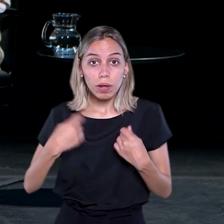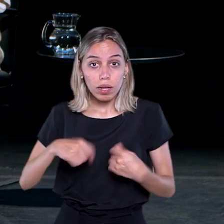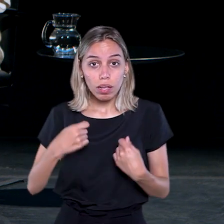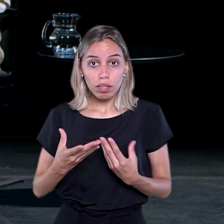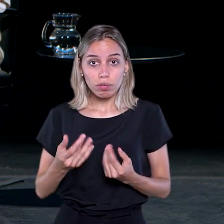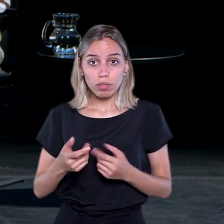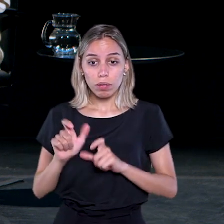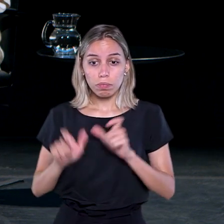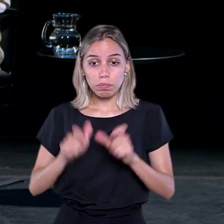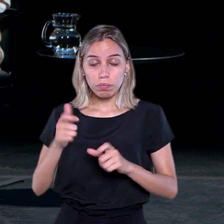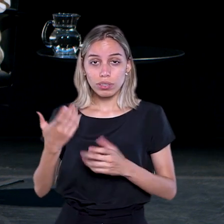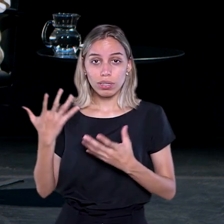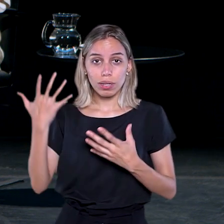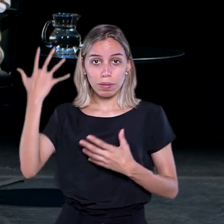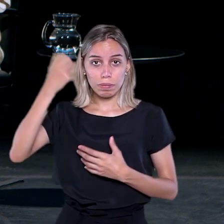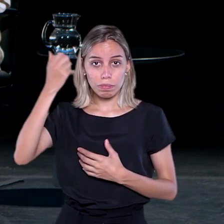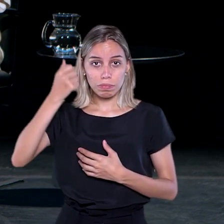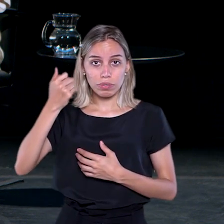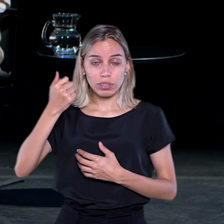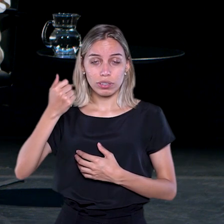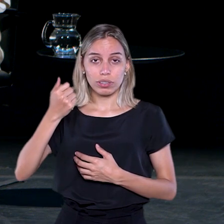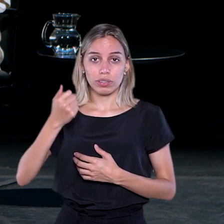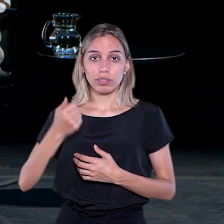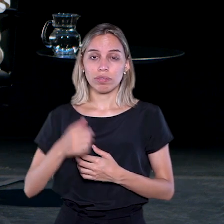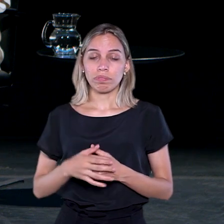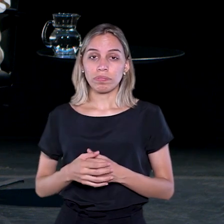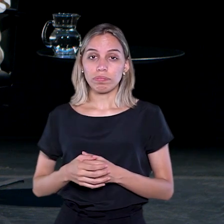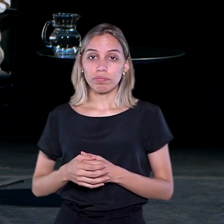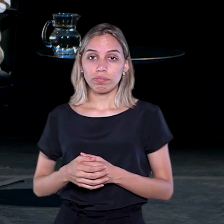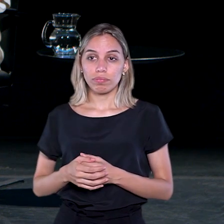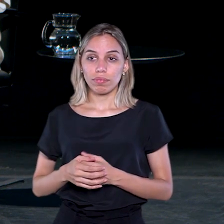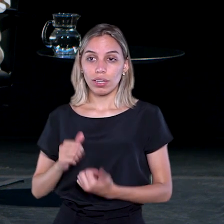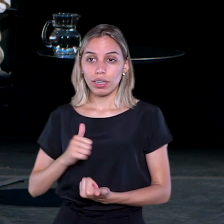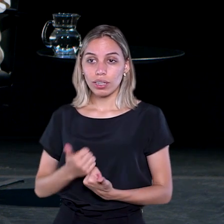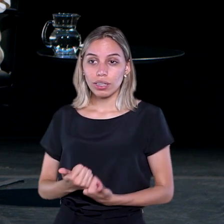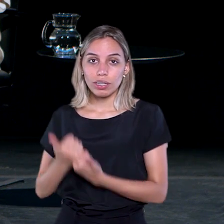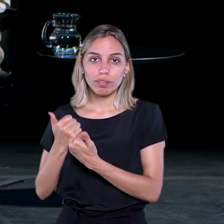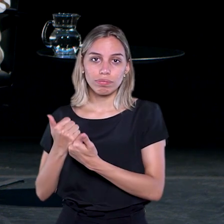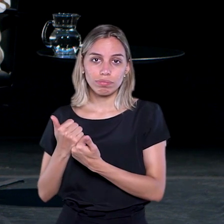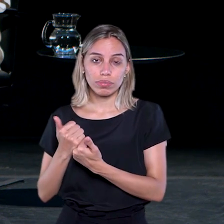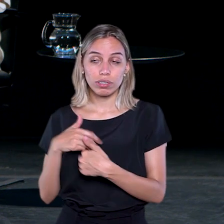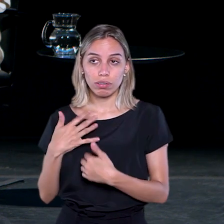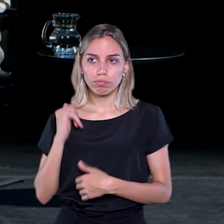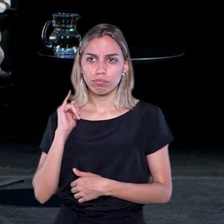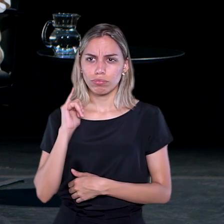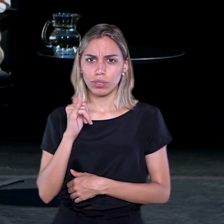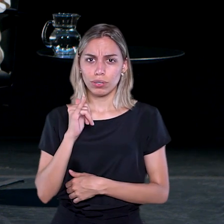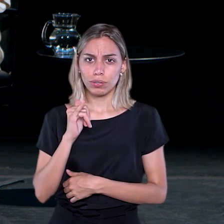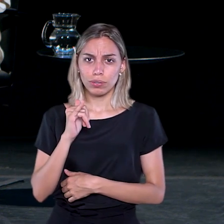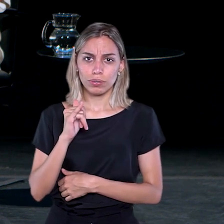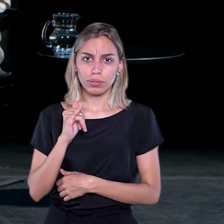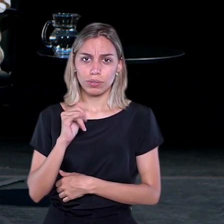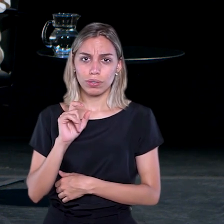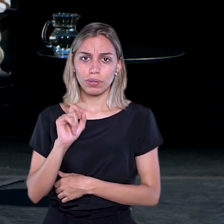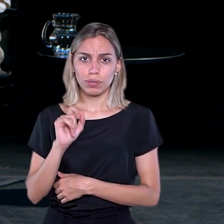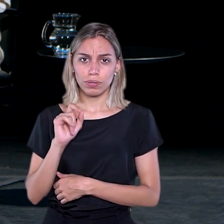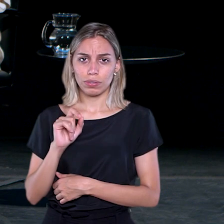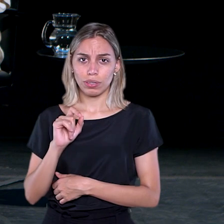demandas, precisamos ser escutados e estarmos, de fato, decidindo sobre isso. Mas pessoas brancas antirracistas precisam